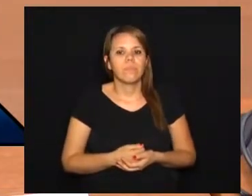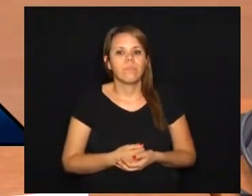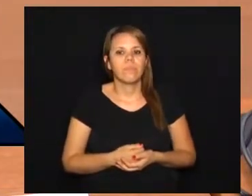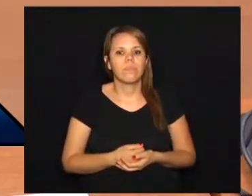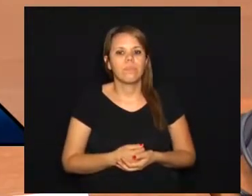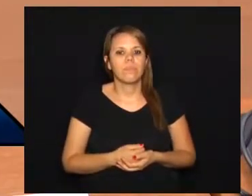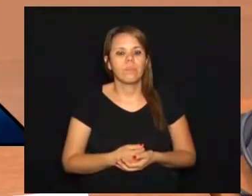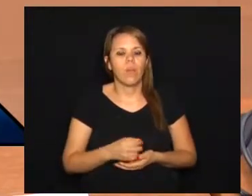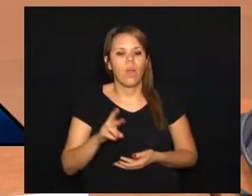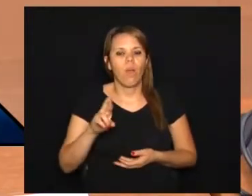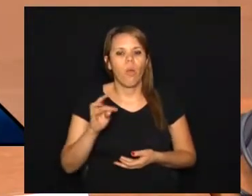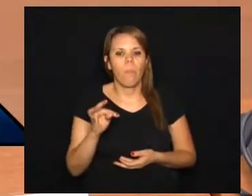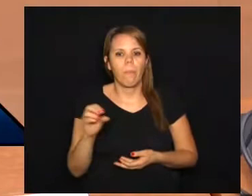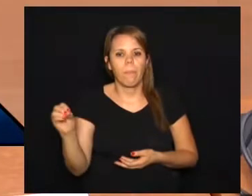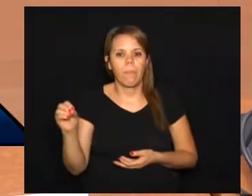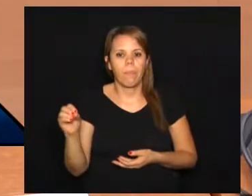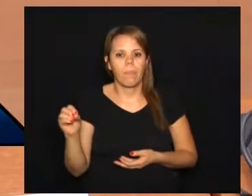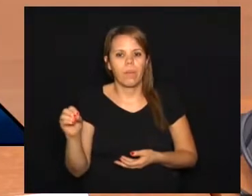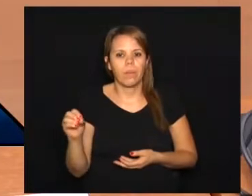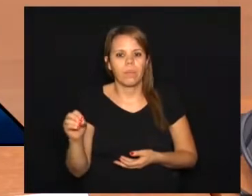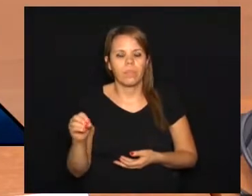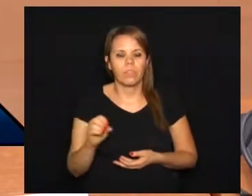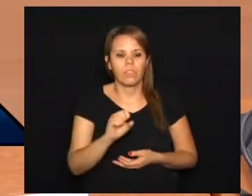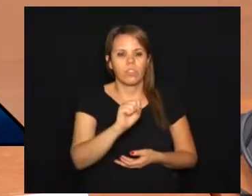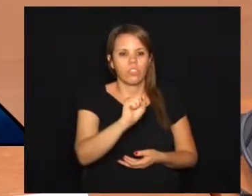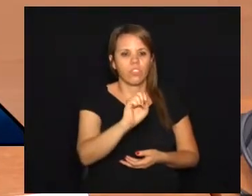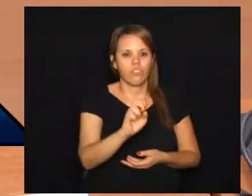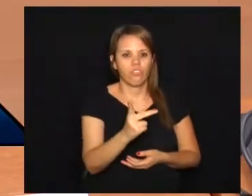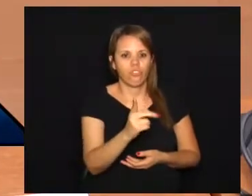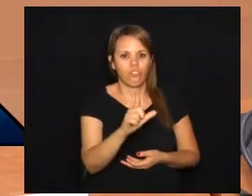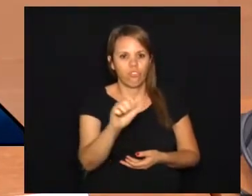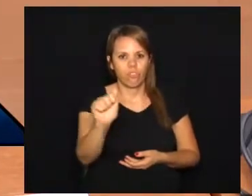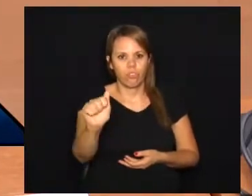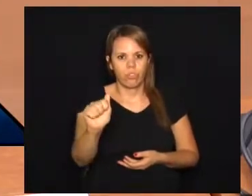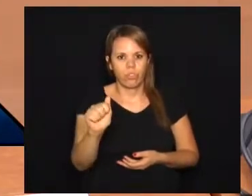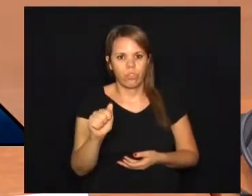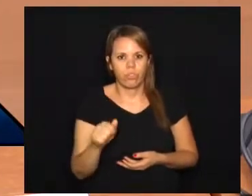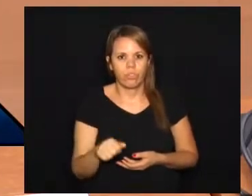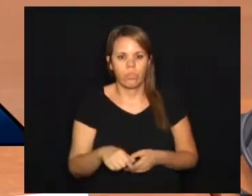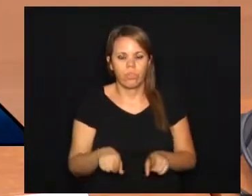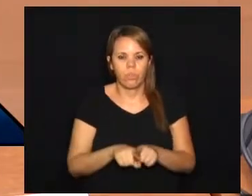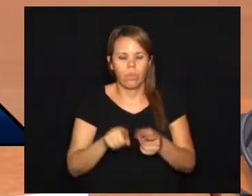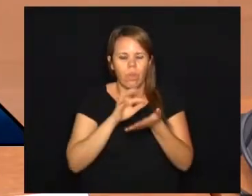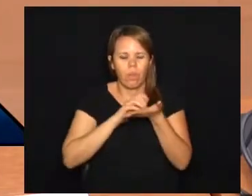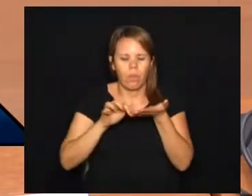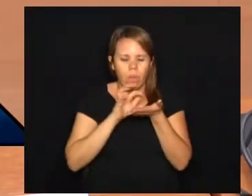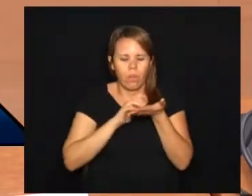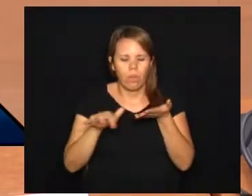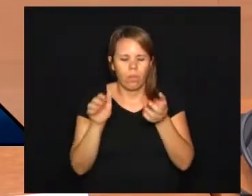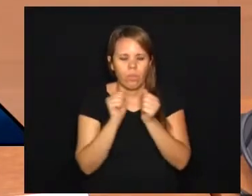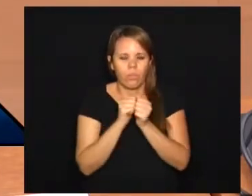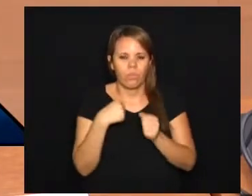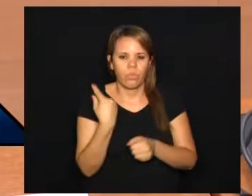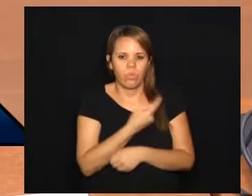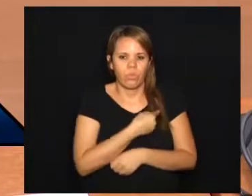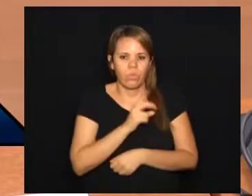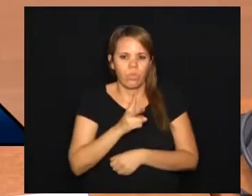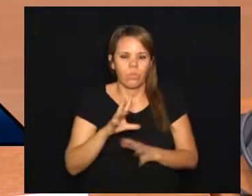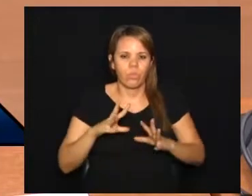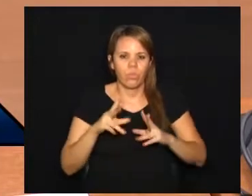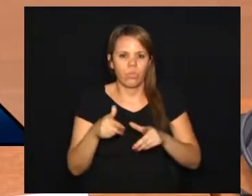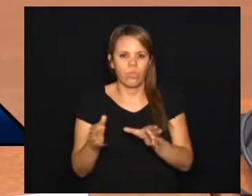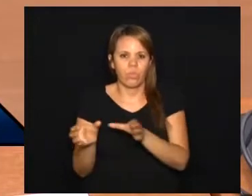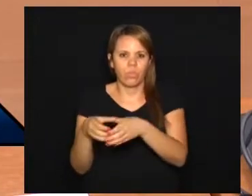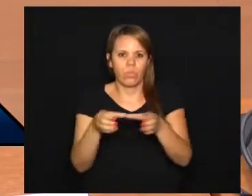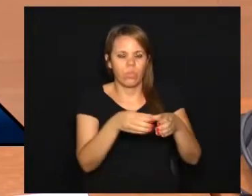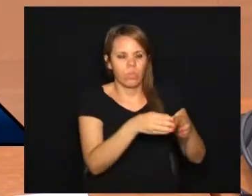O senhor Roberto e a Sheila também, que representa hoje o Braille aqui, sempre junto conosco, em todas as nossas comissões,